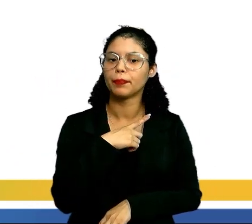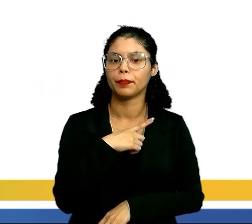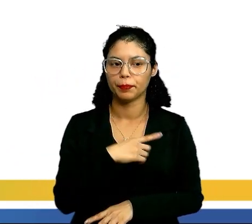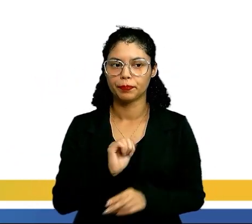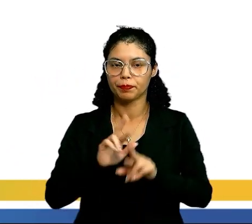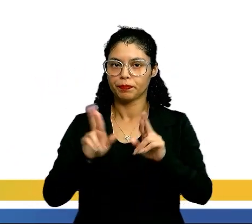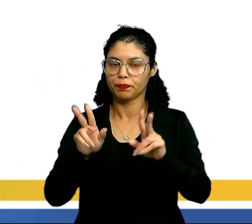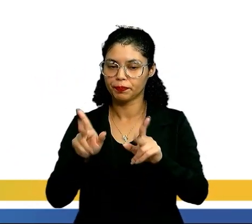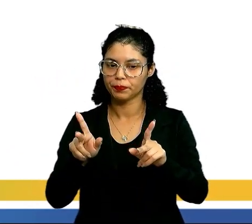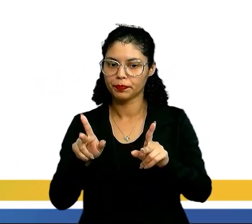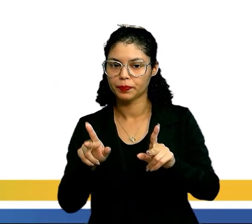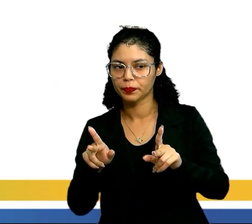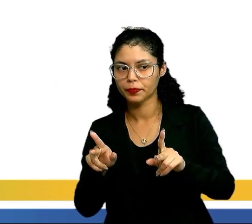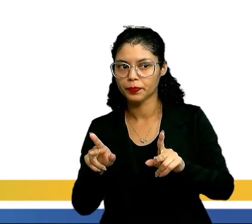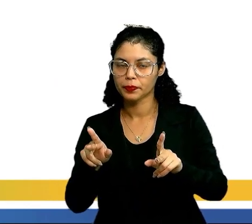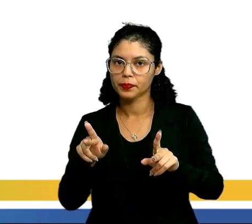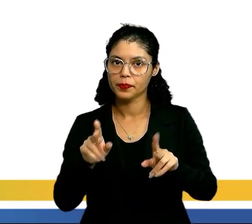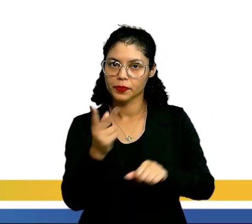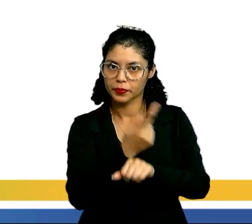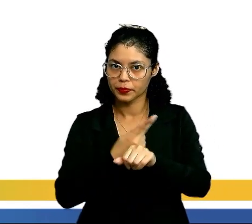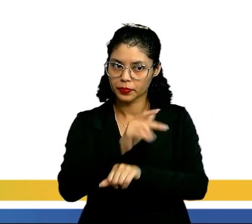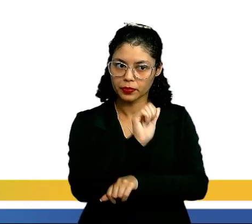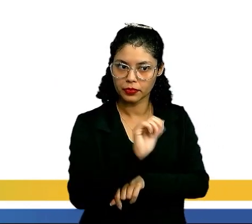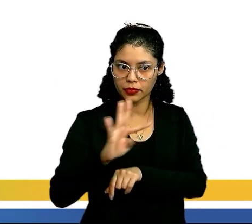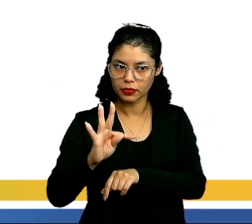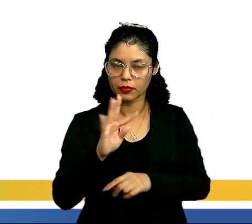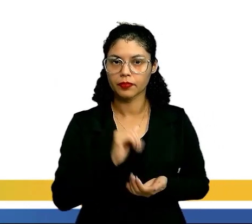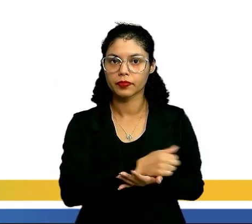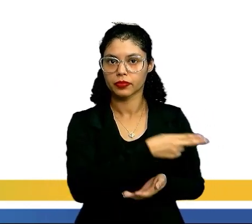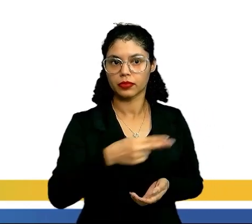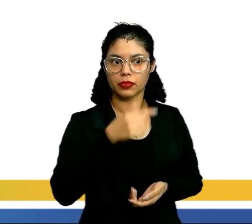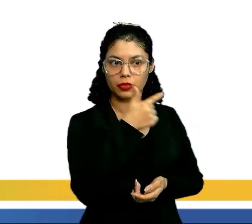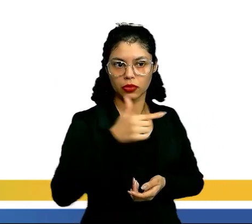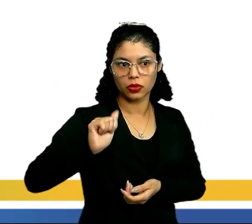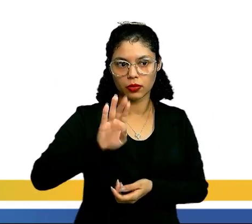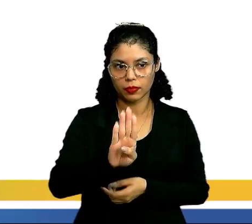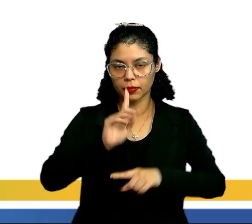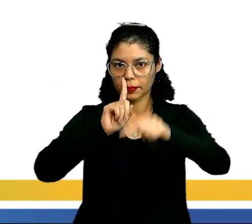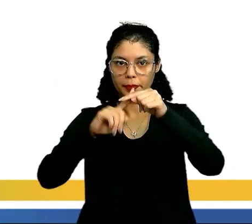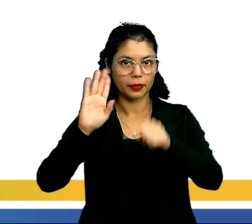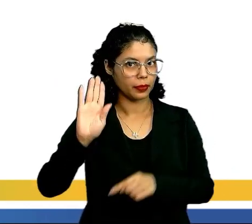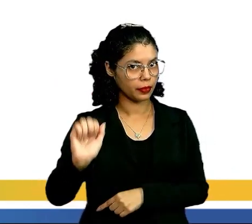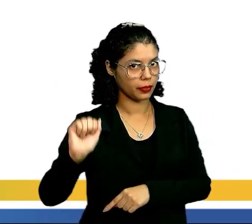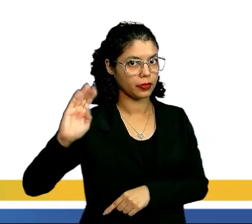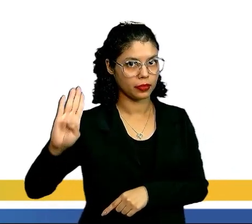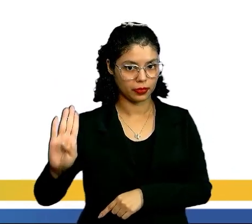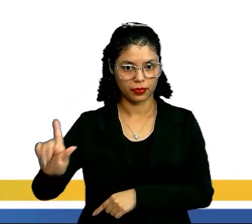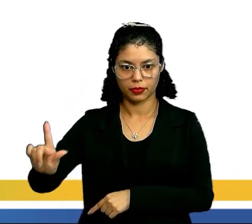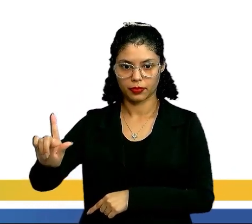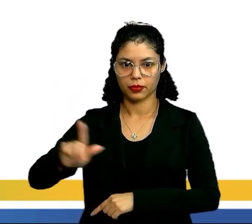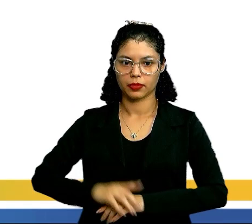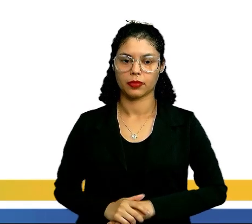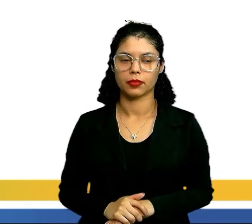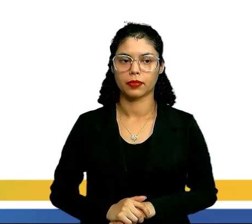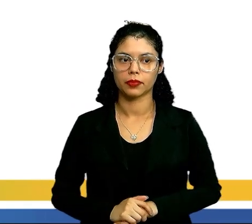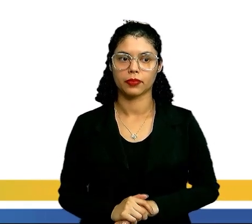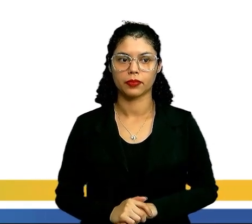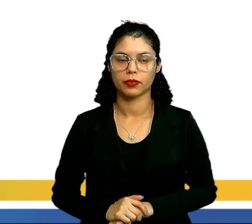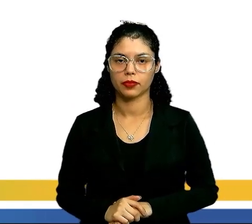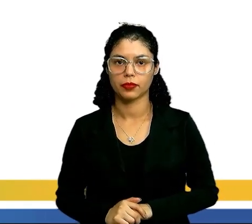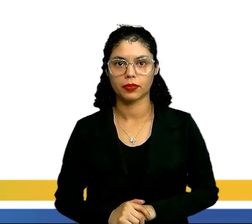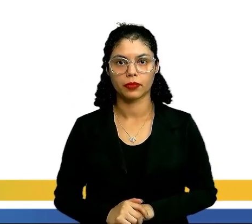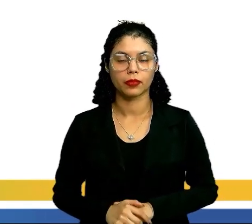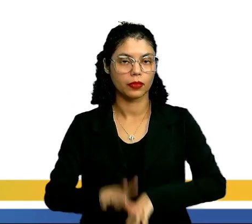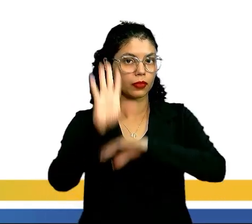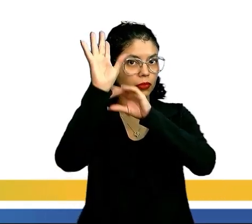ter diferença, porque nós vamos procurar o AT, que é igual 2AB mais o AL.